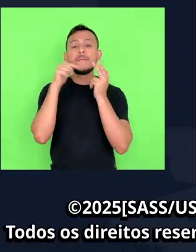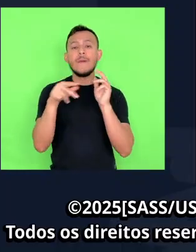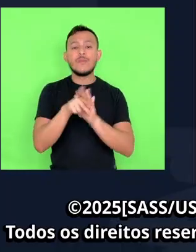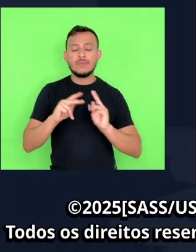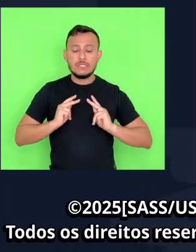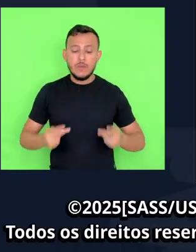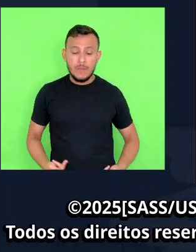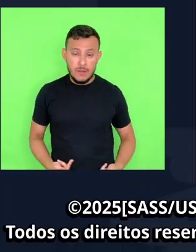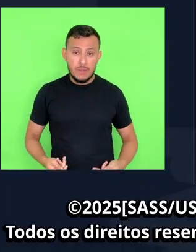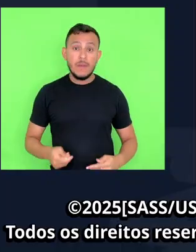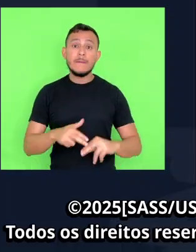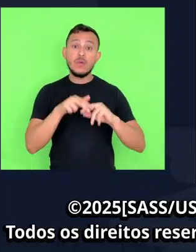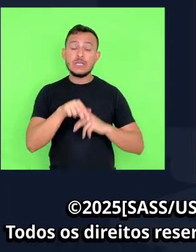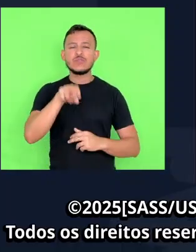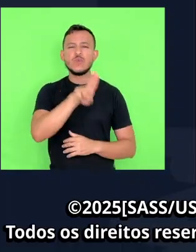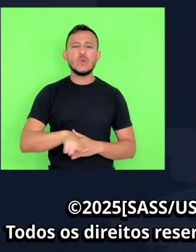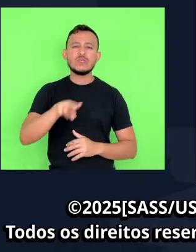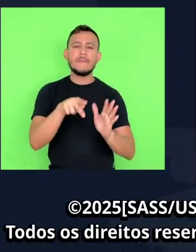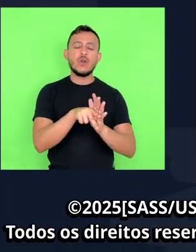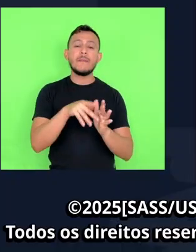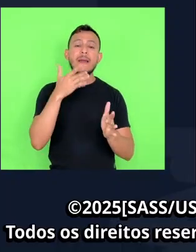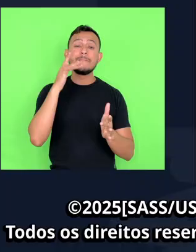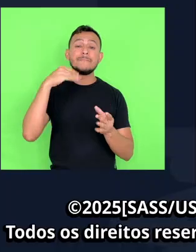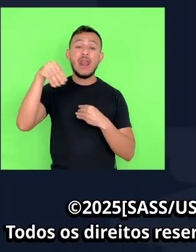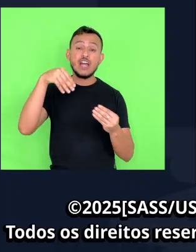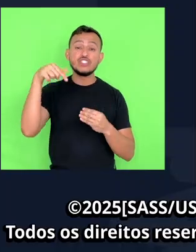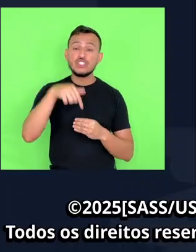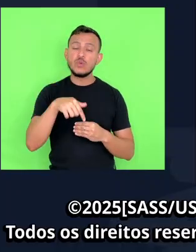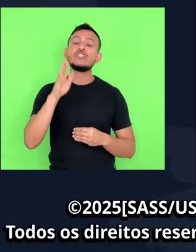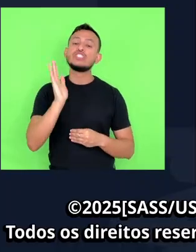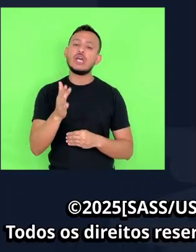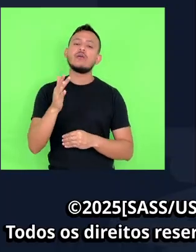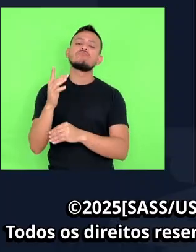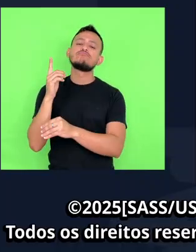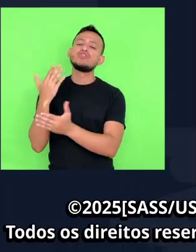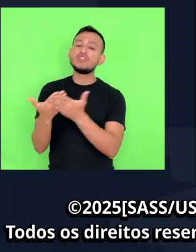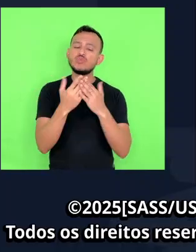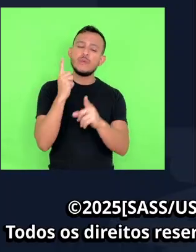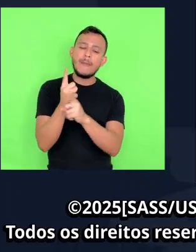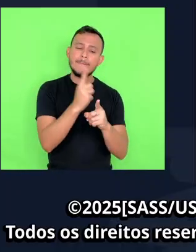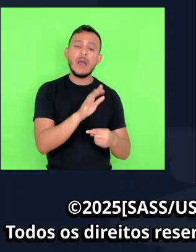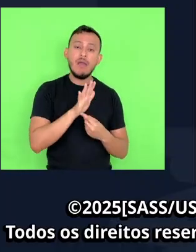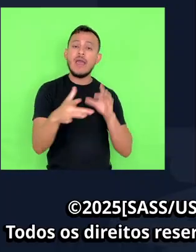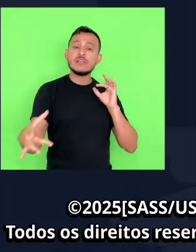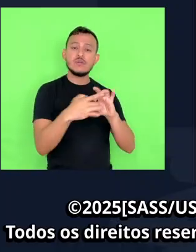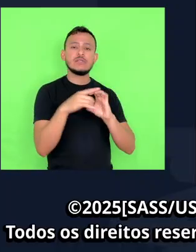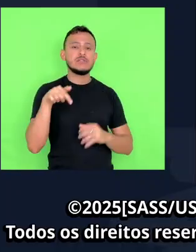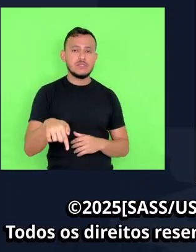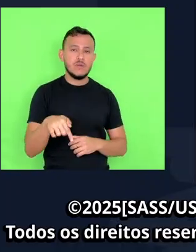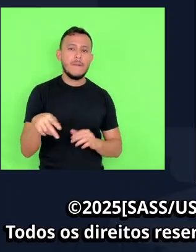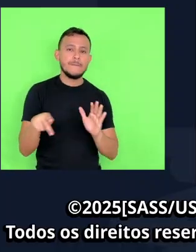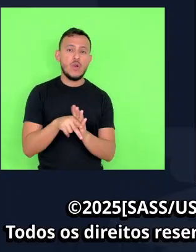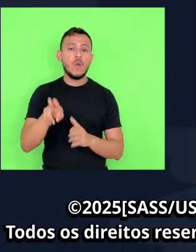ser humano. Então, esse consumo de plástico, nesse estudo, já se demonstra uma associação,